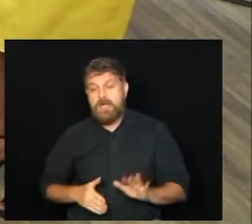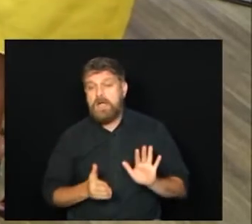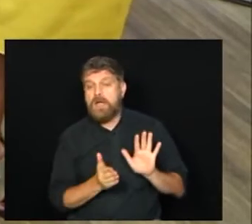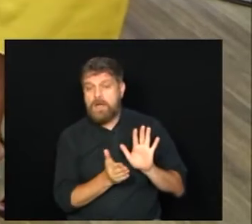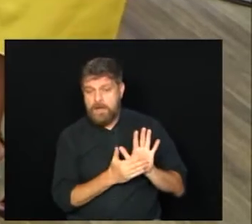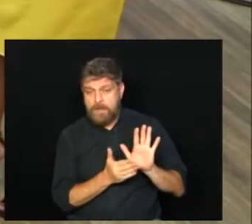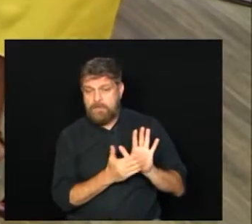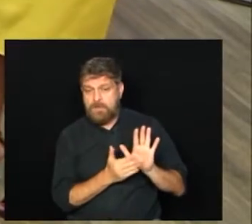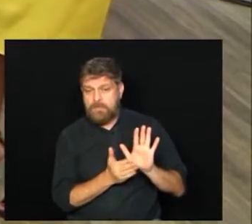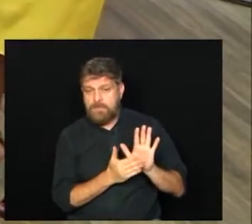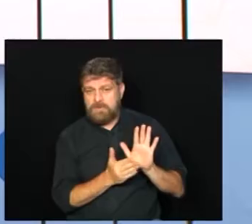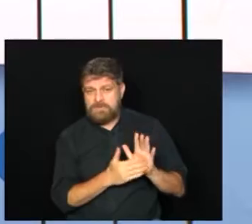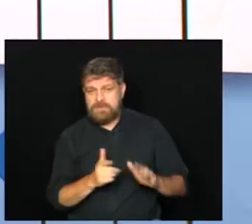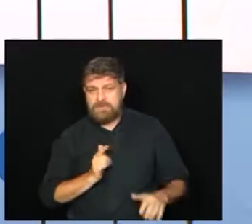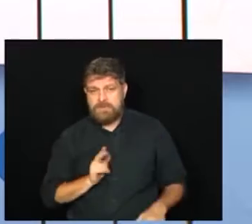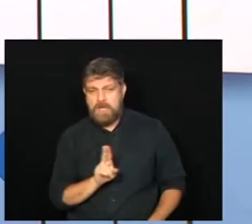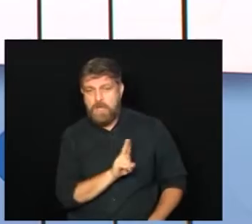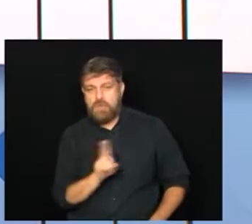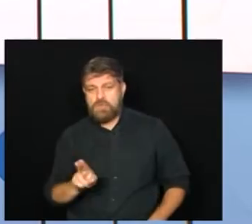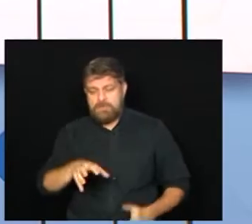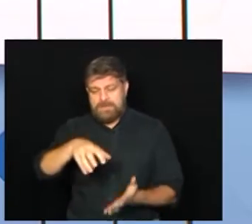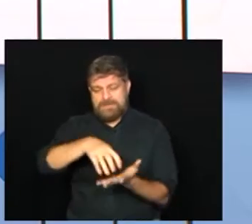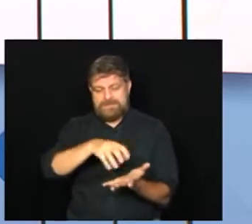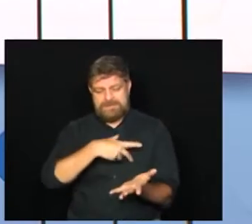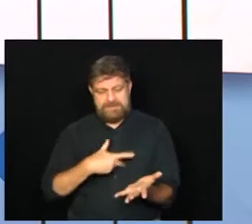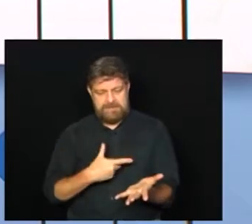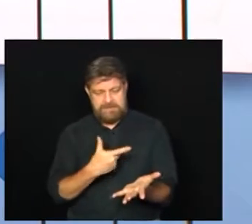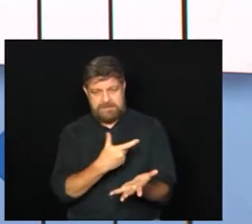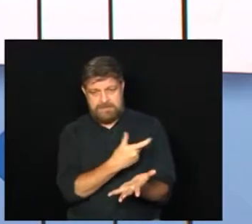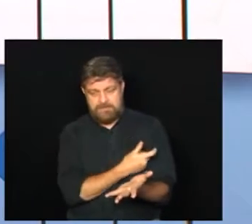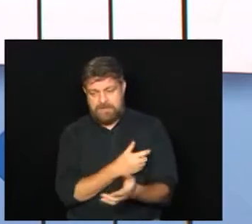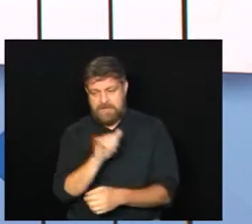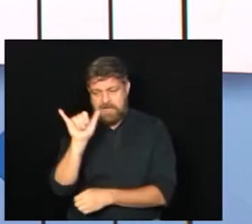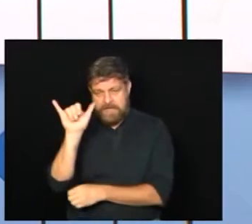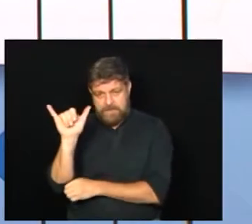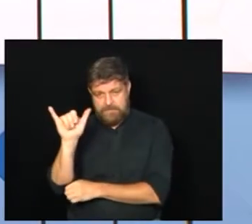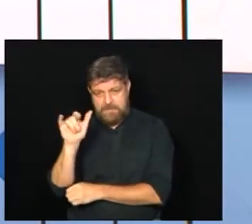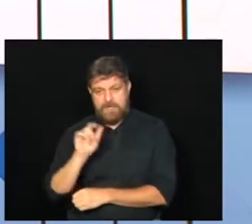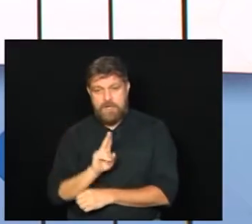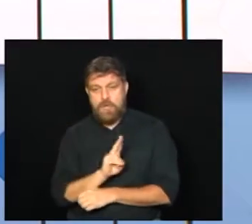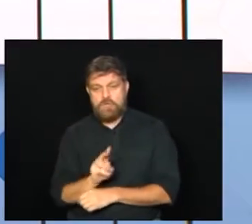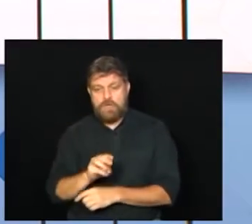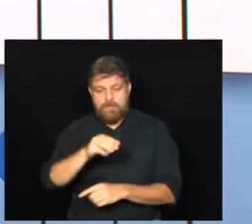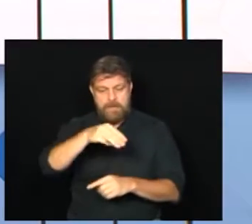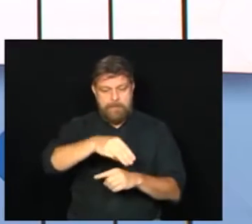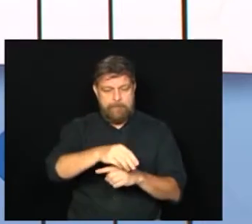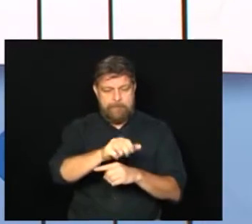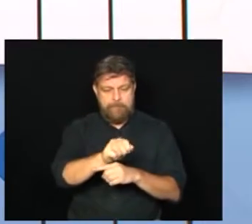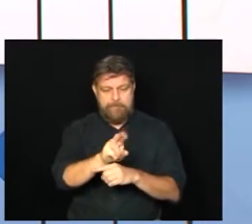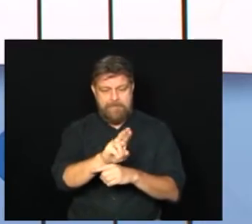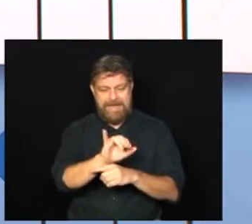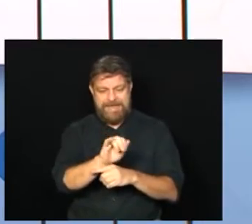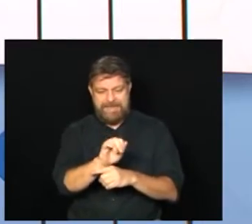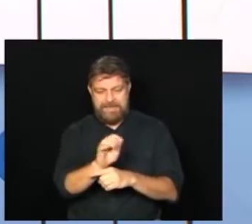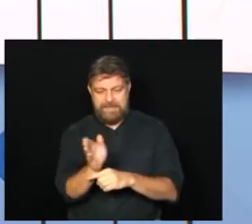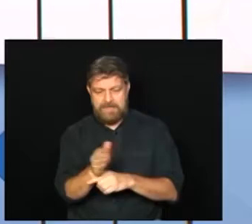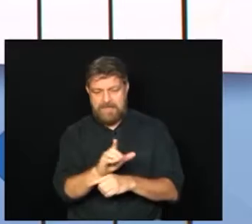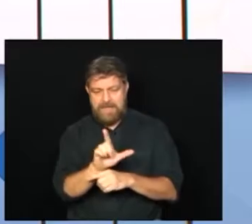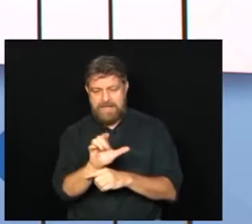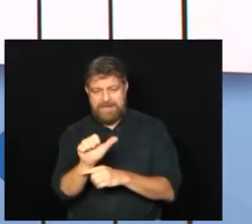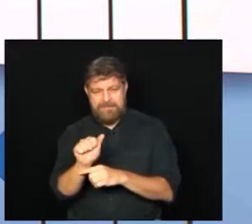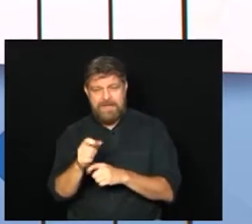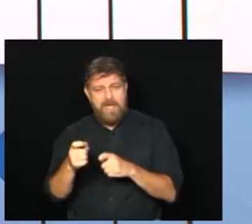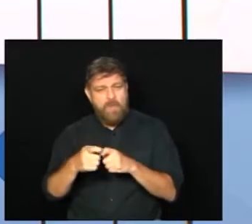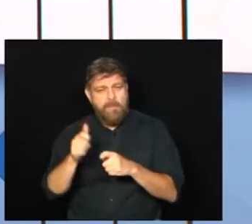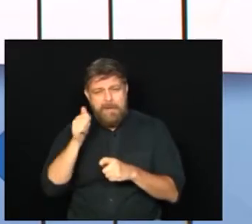proposta denomina o Centro de Saúde Vila IP como Maria Aide de Jesus Lima, uma médica que atuou